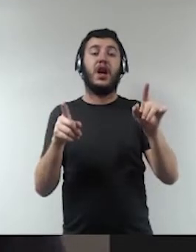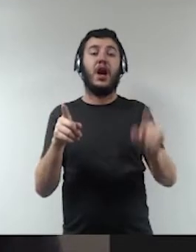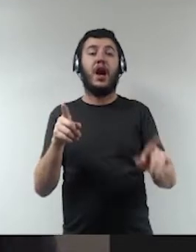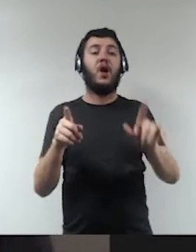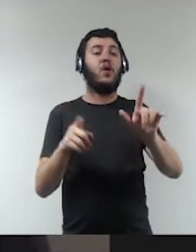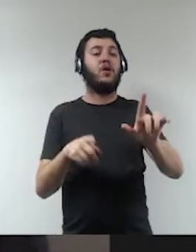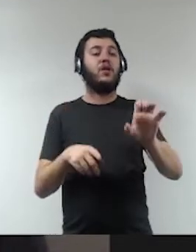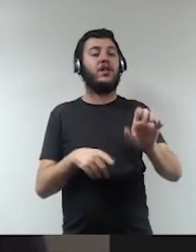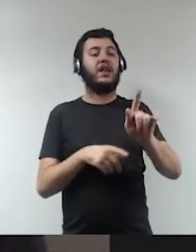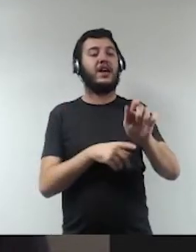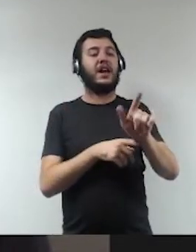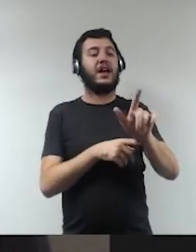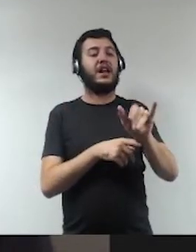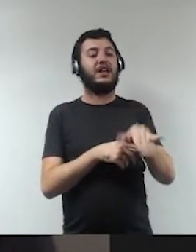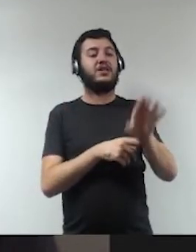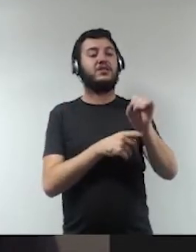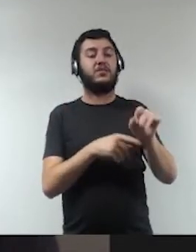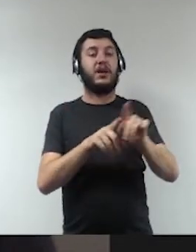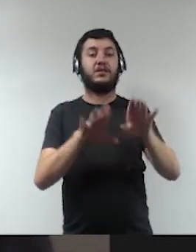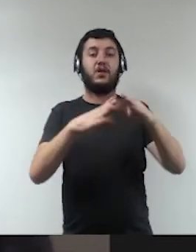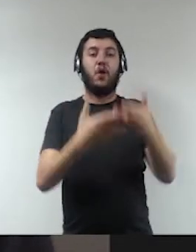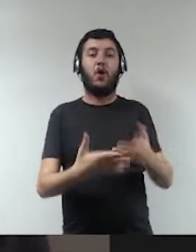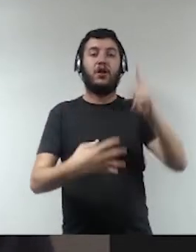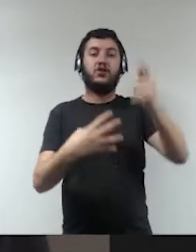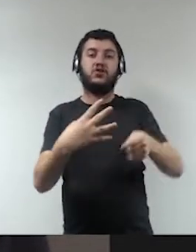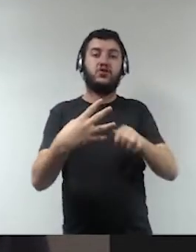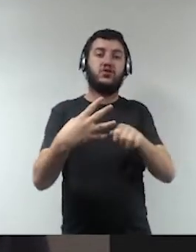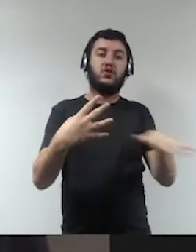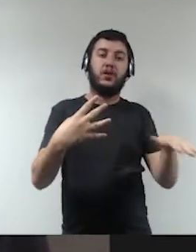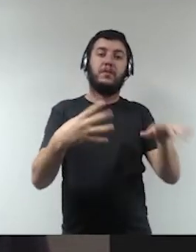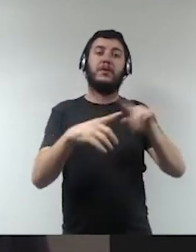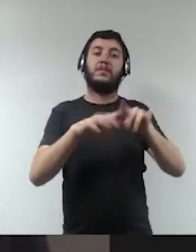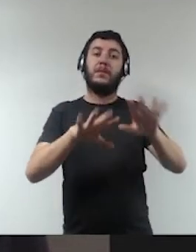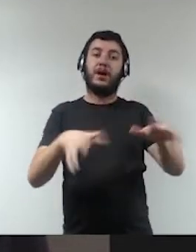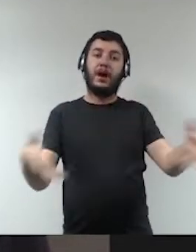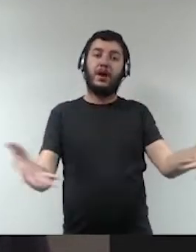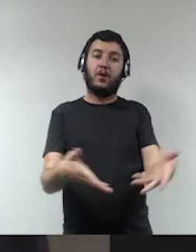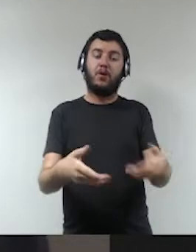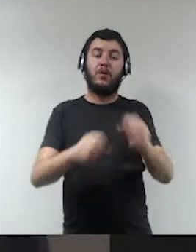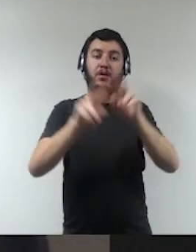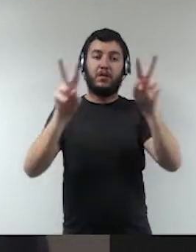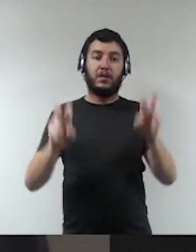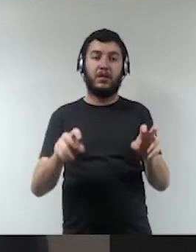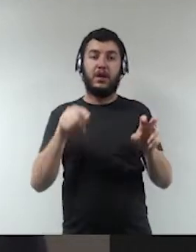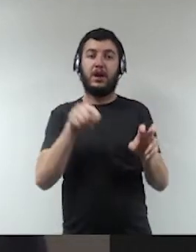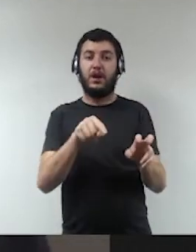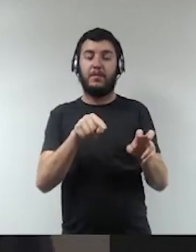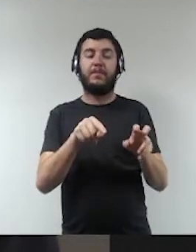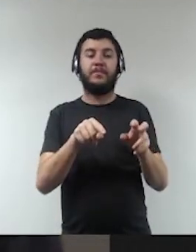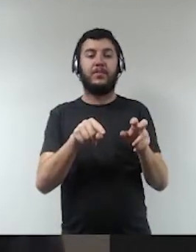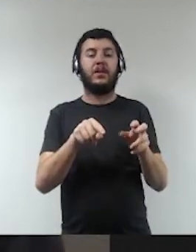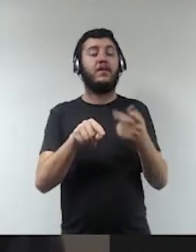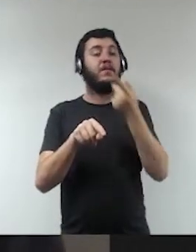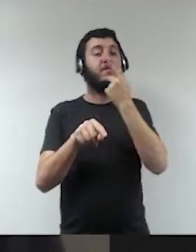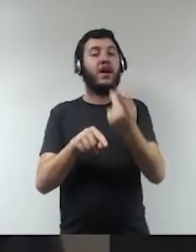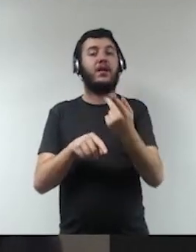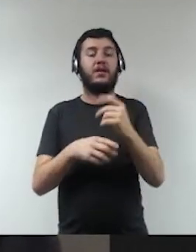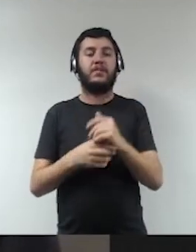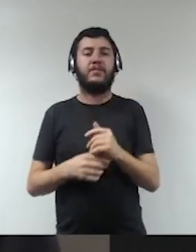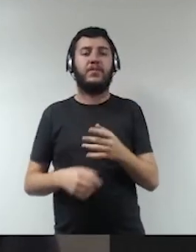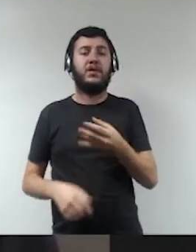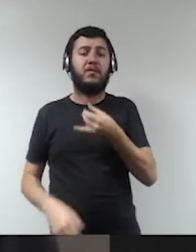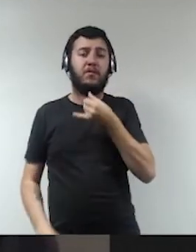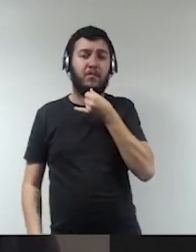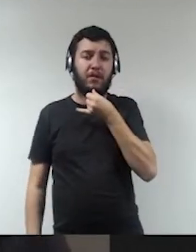analítica da jurisprudência. Pois o lema, e aqui eu trago um trecho, é a maior felicidade para o maior número